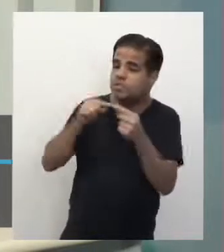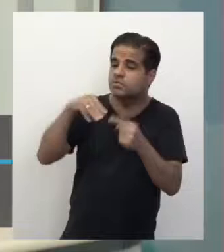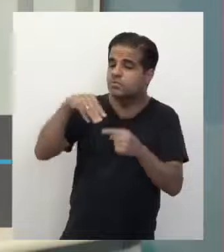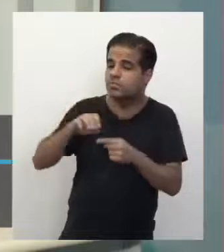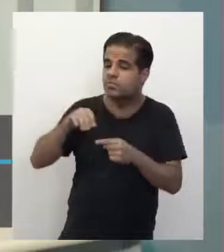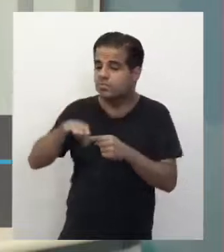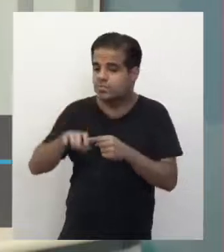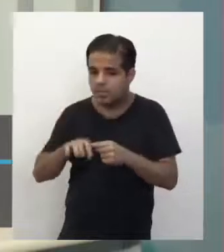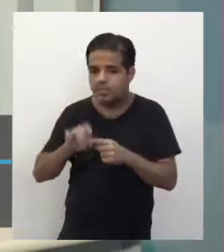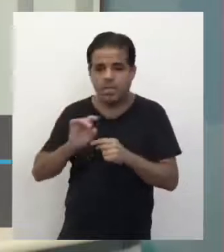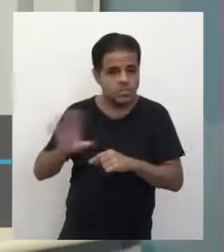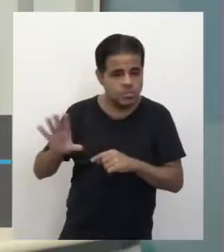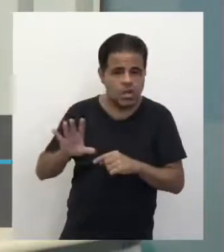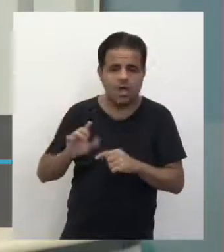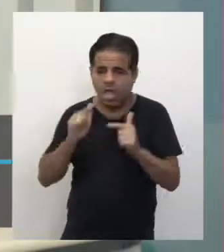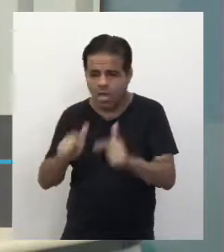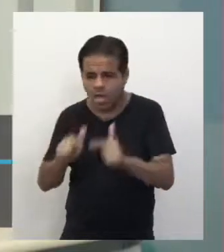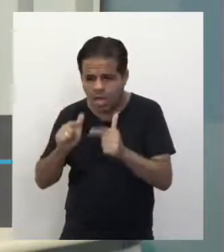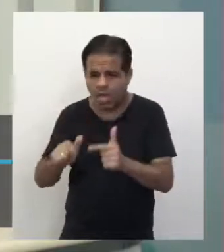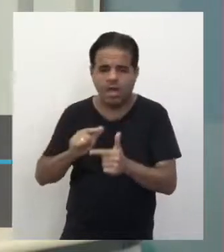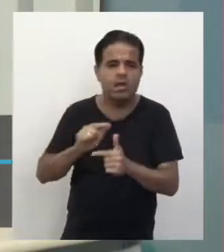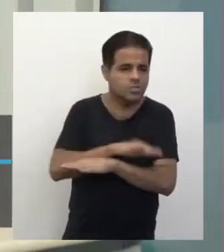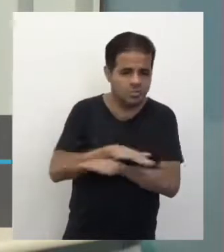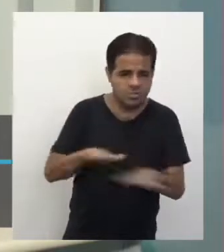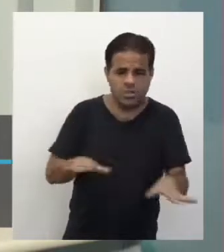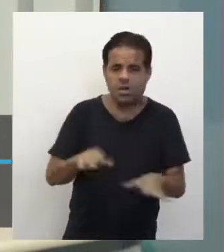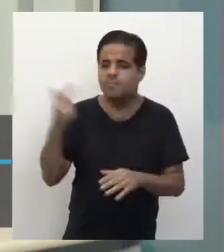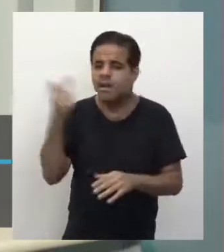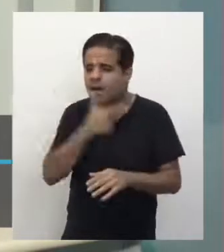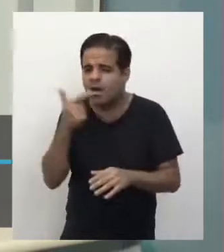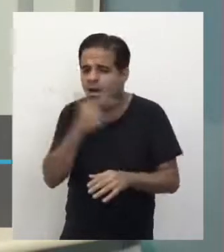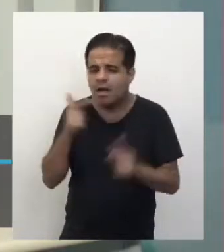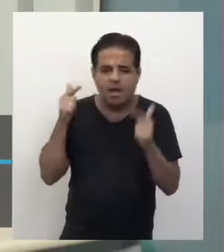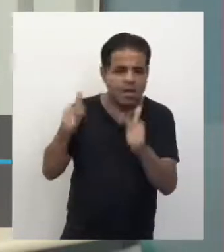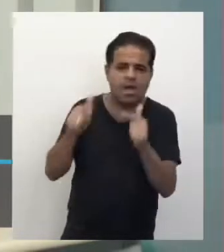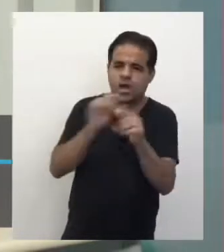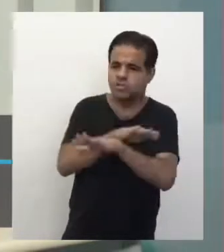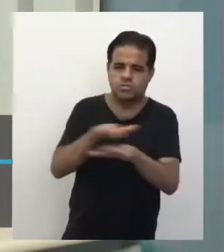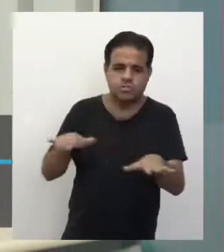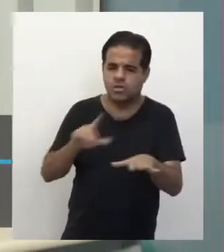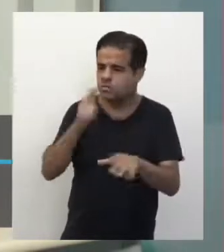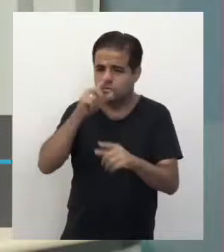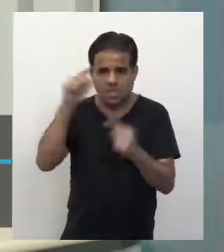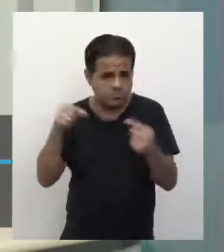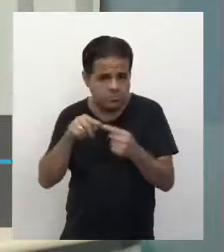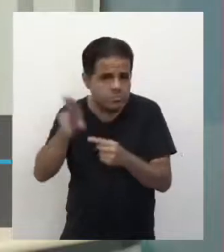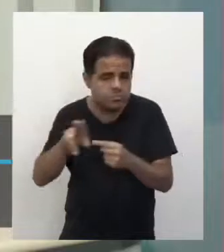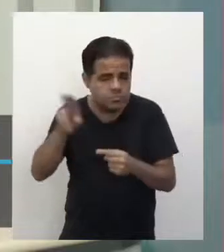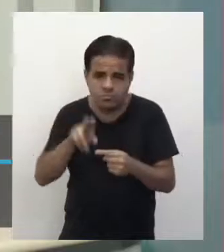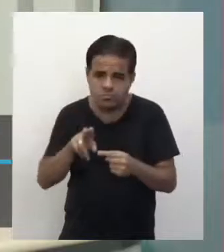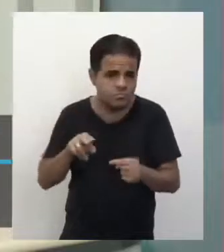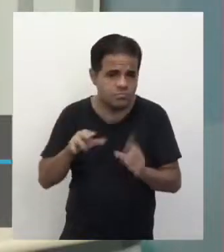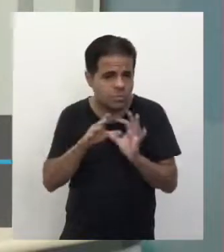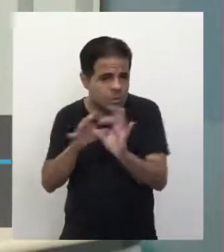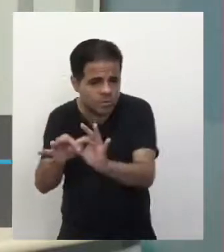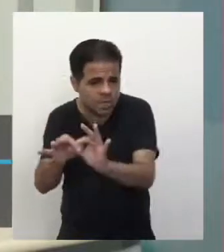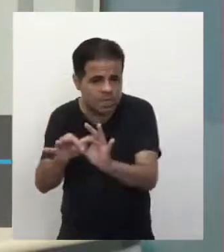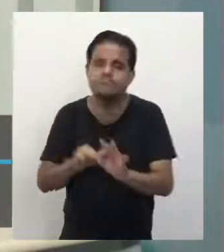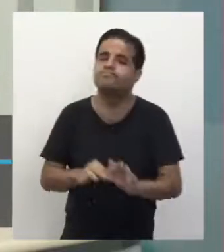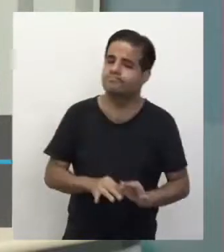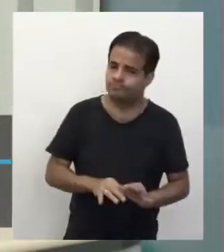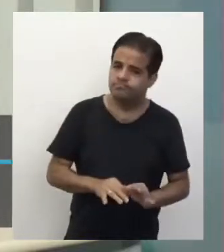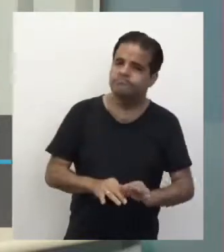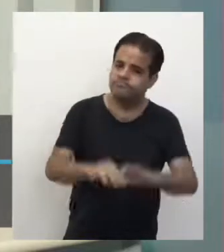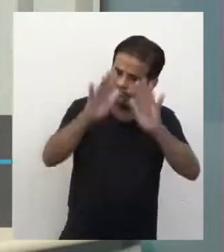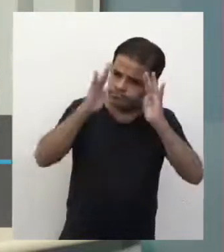É somente para sátira? Eu uso aquilo somente para rir e não tem nenhuma utilidade pública nesse contexto? Então, pensarmos